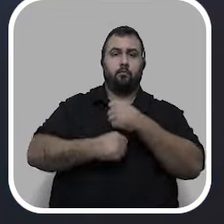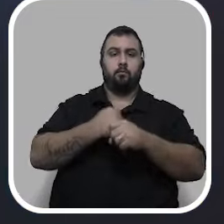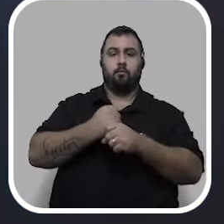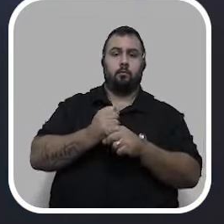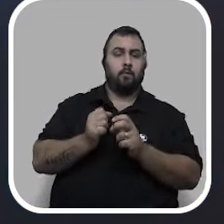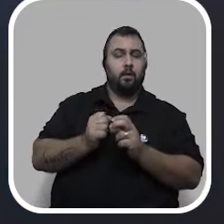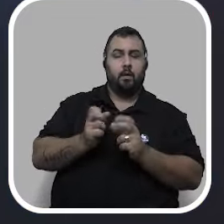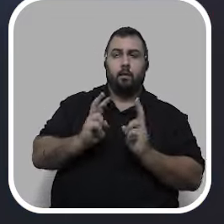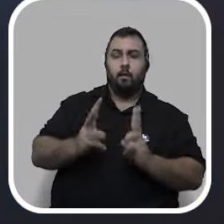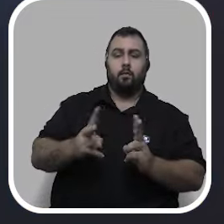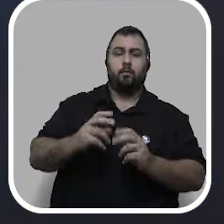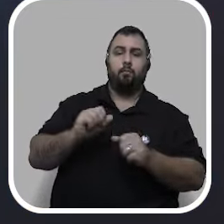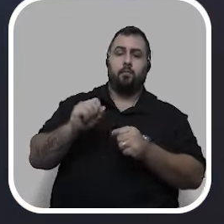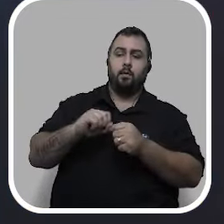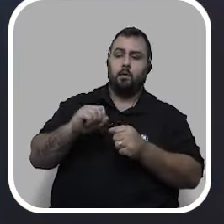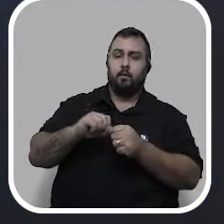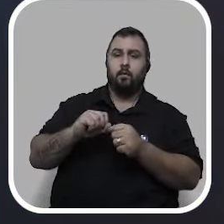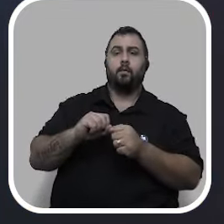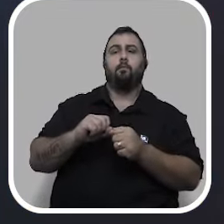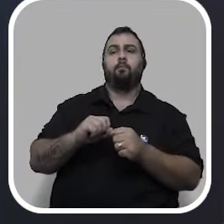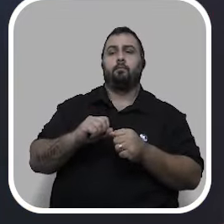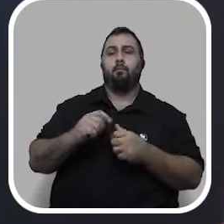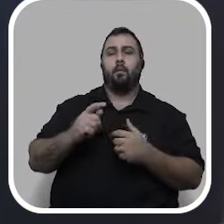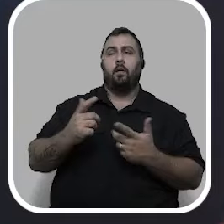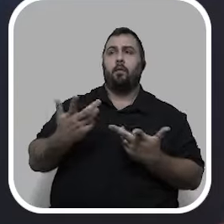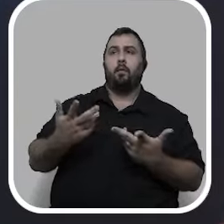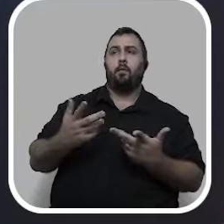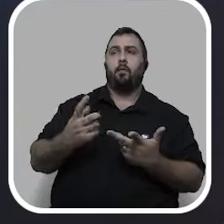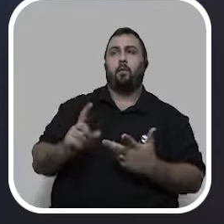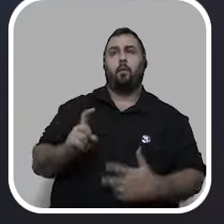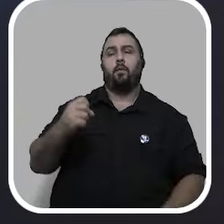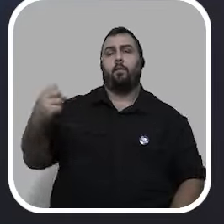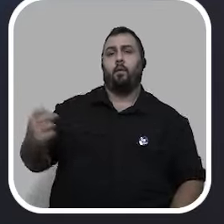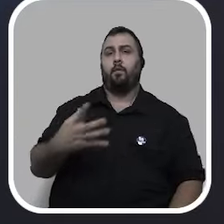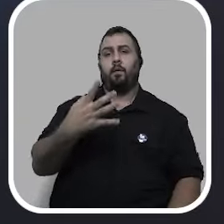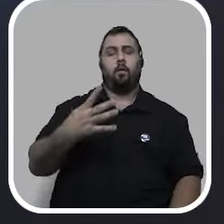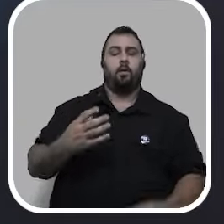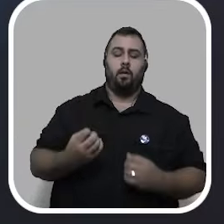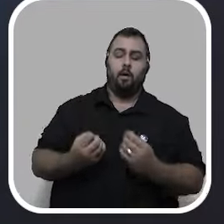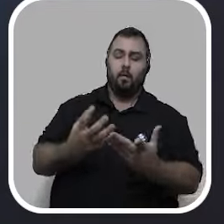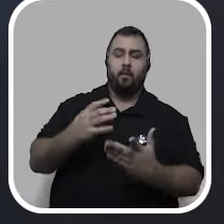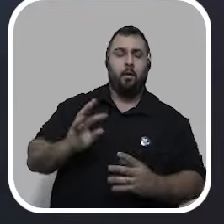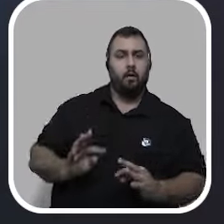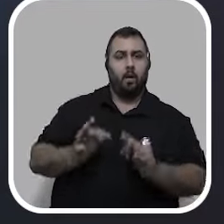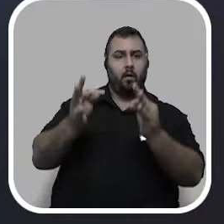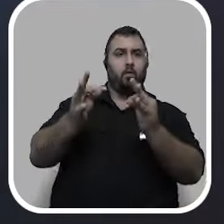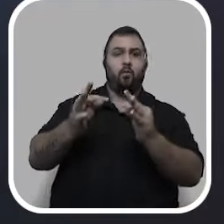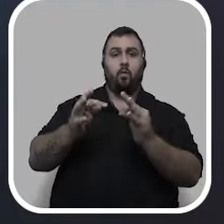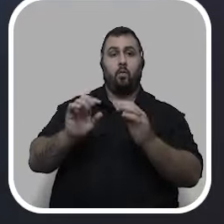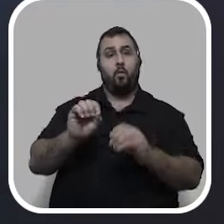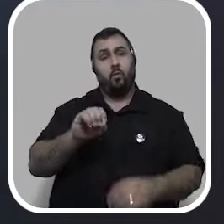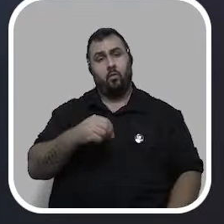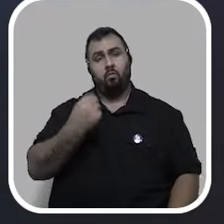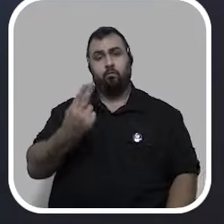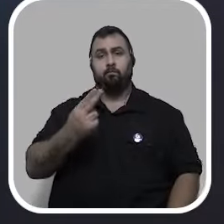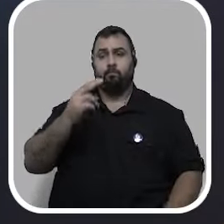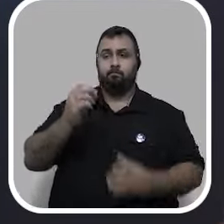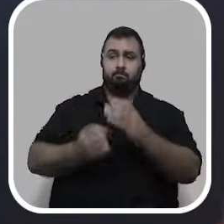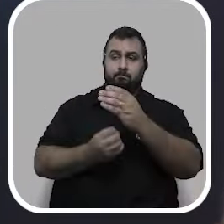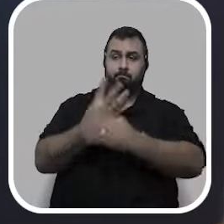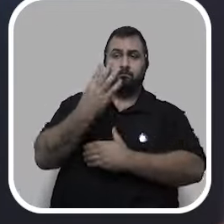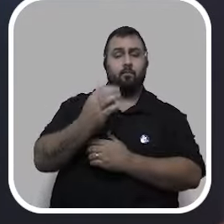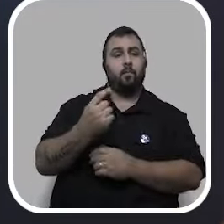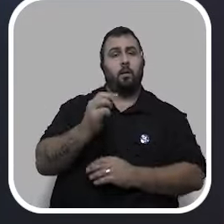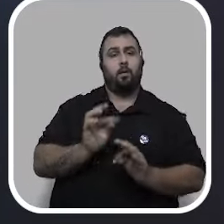Inovar a gente precisa de alguma forma trazer uma nova tecnologia ou inventar uma nova tecnologia